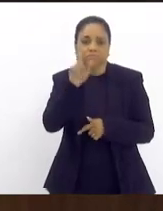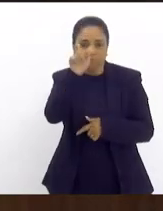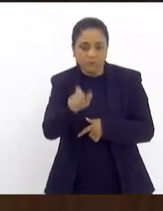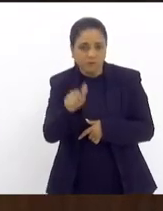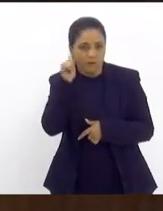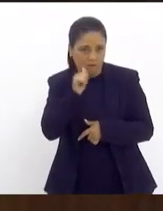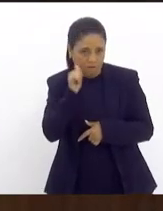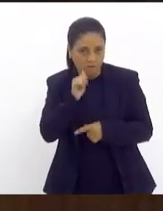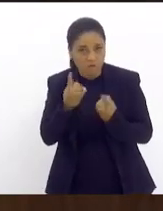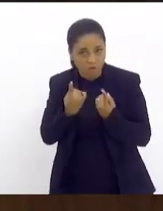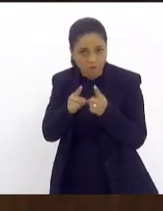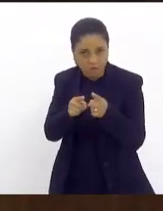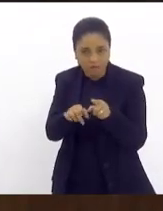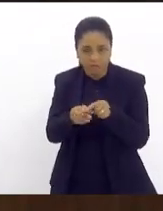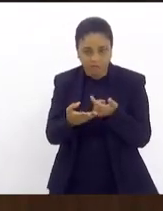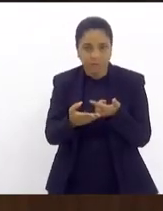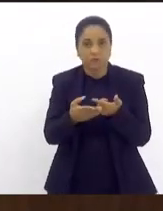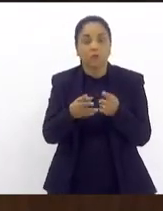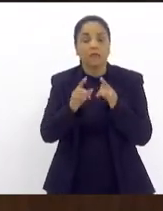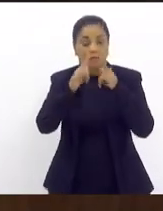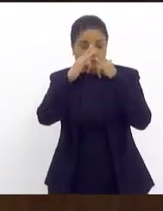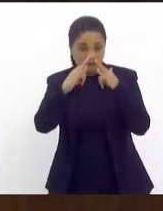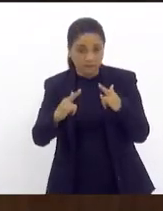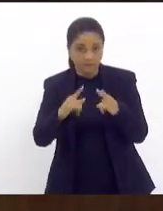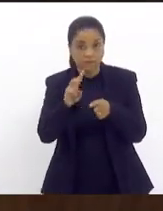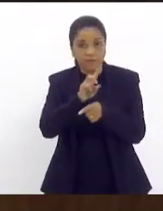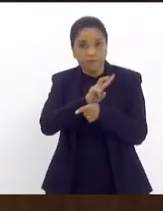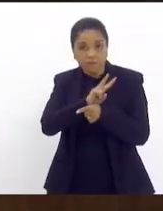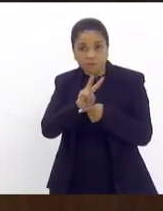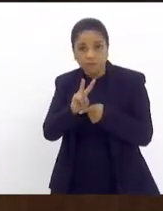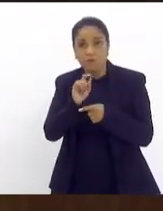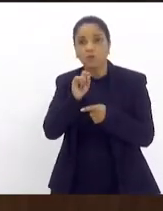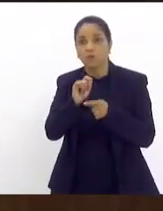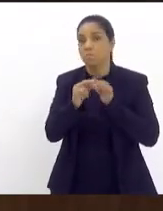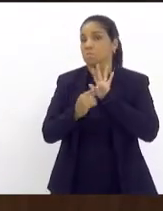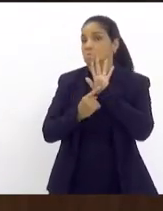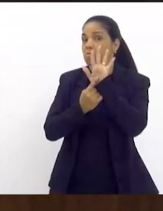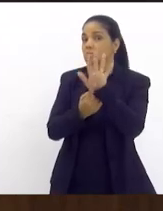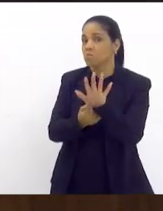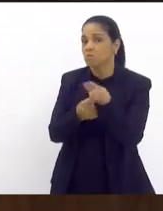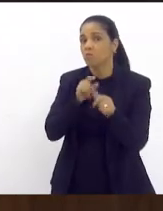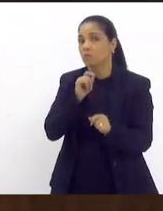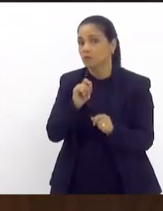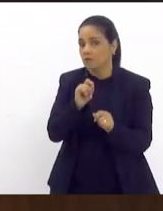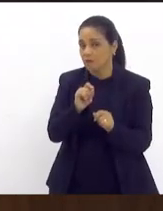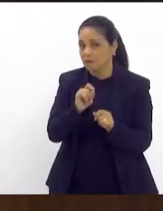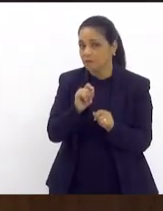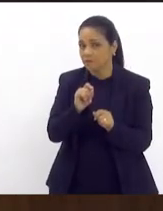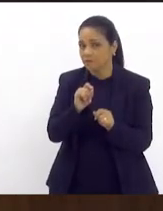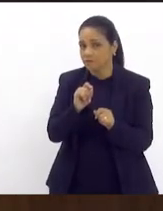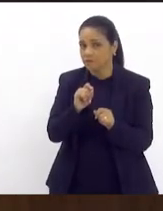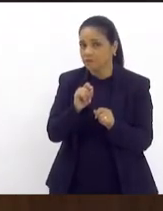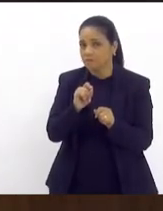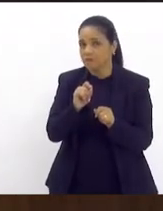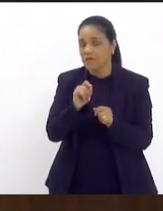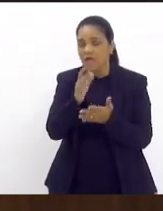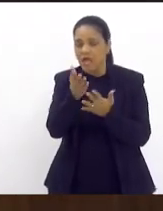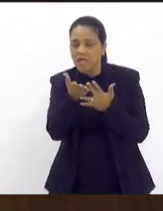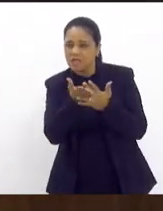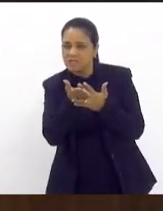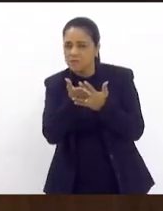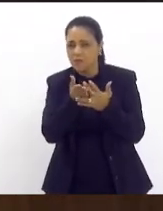que as tendas Violetas podem apresentar-se como uma Instância intermediária